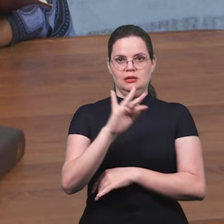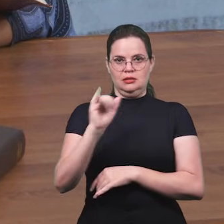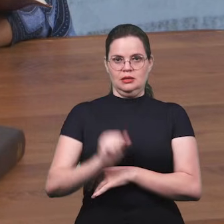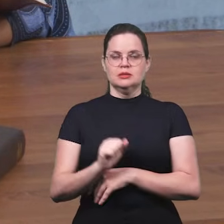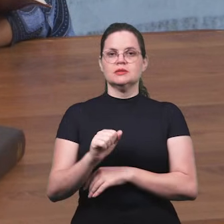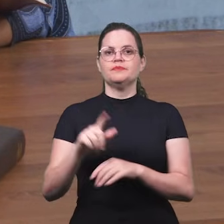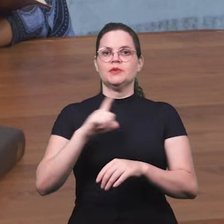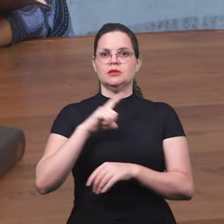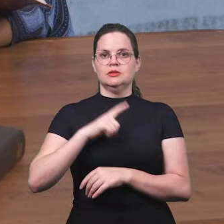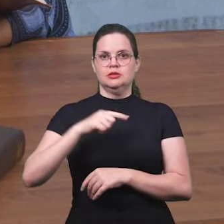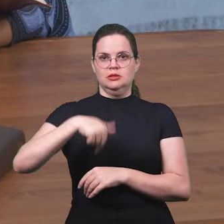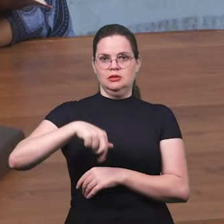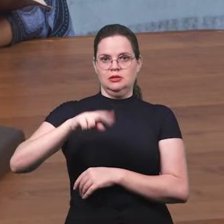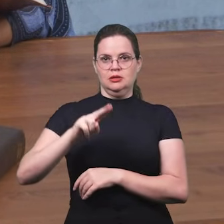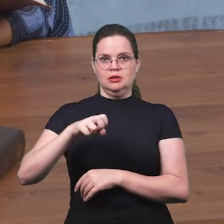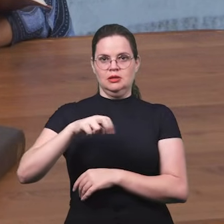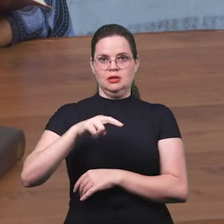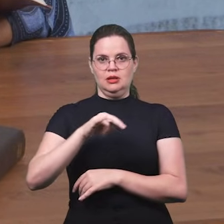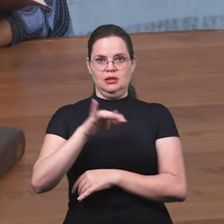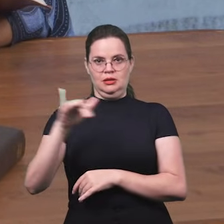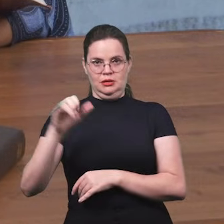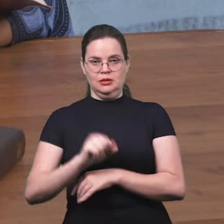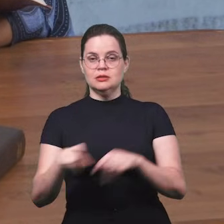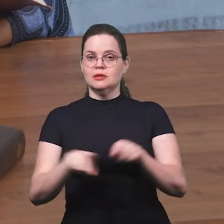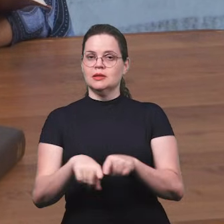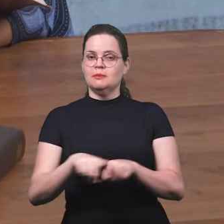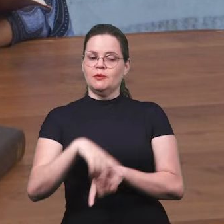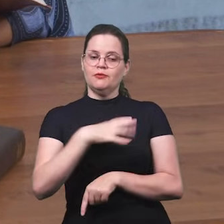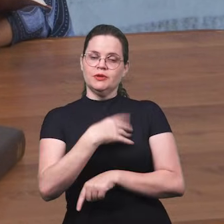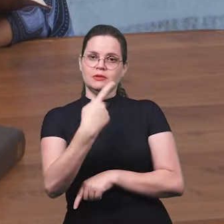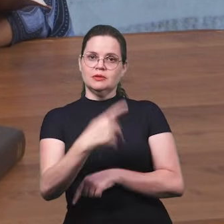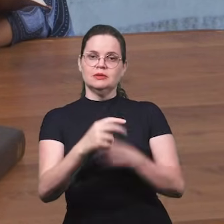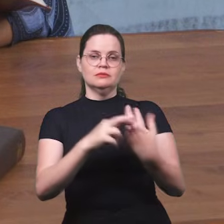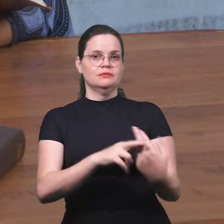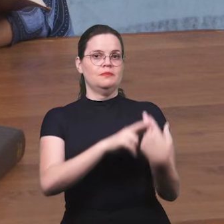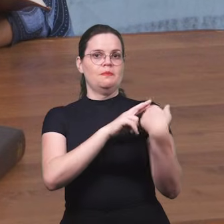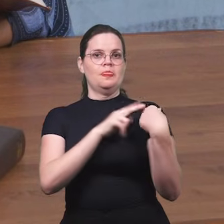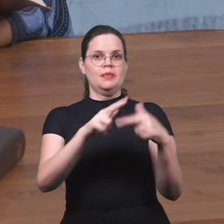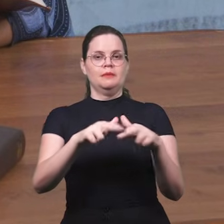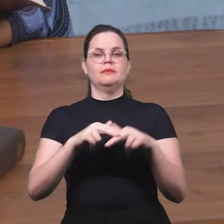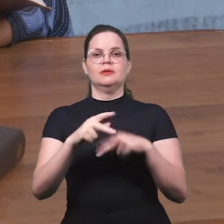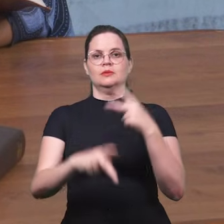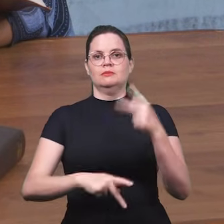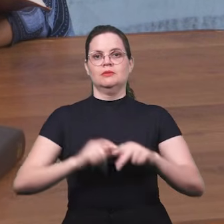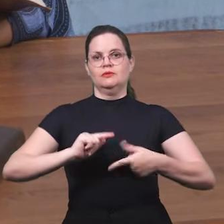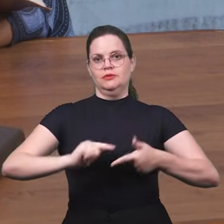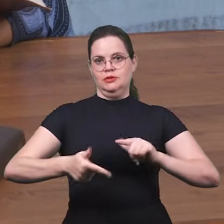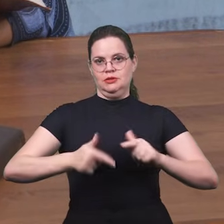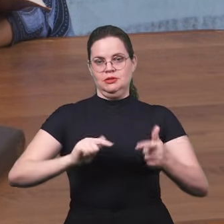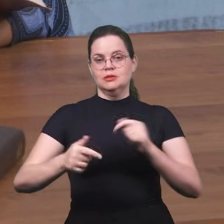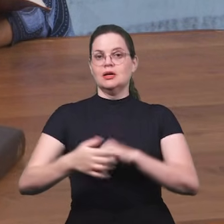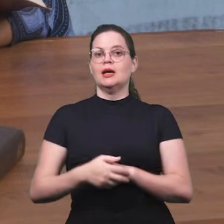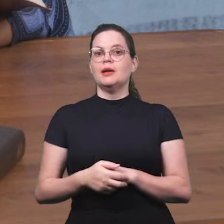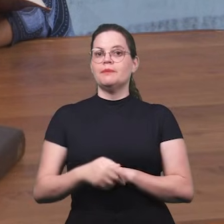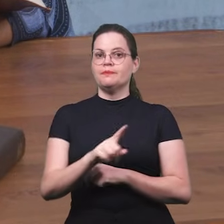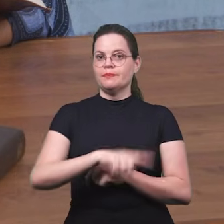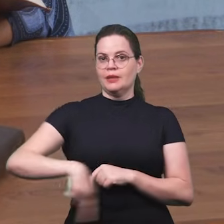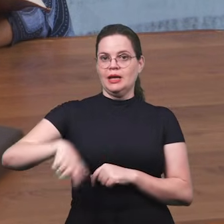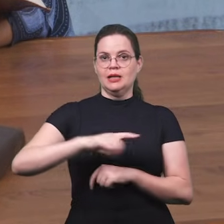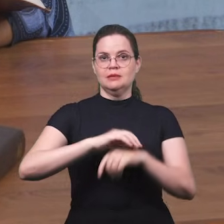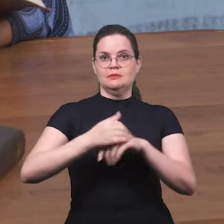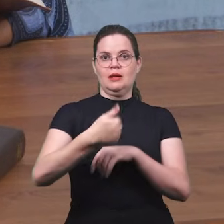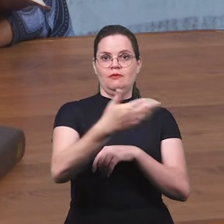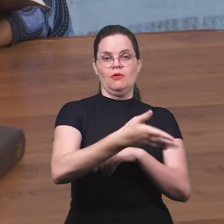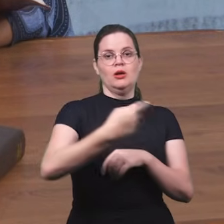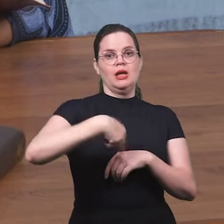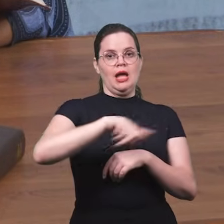Quenanias e seus filhos foram postos sobre Israel para a obra de fora, por oficiais e